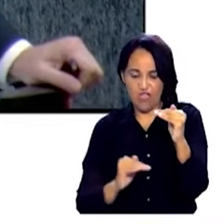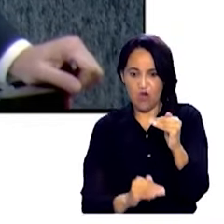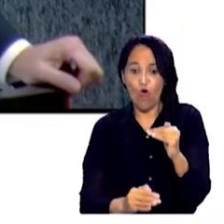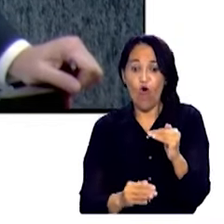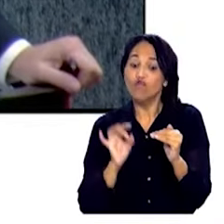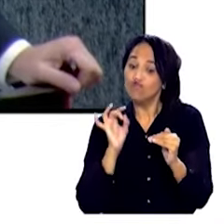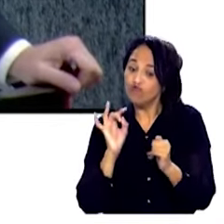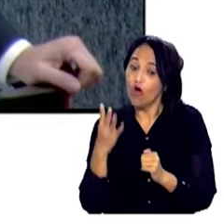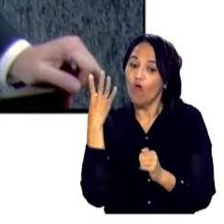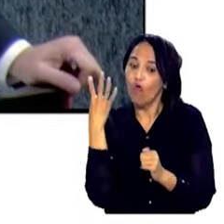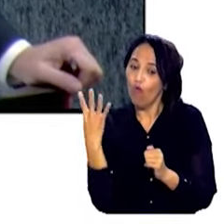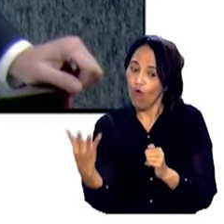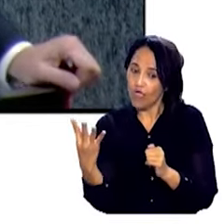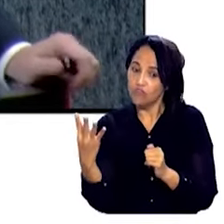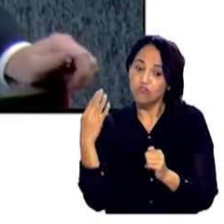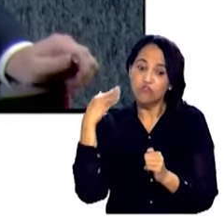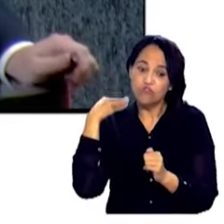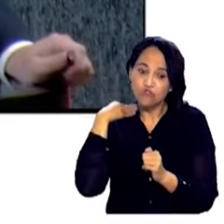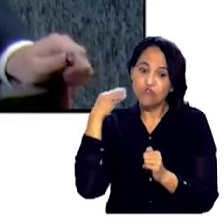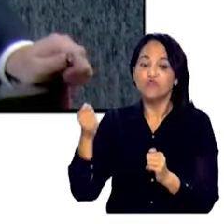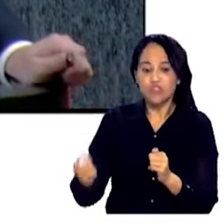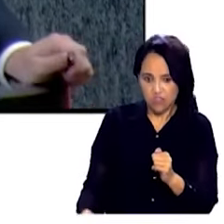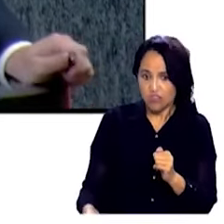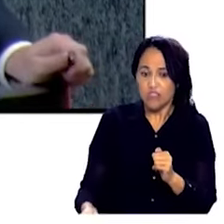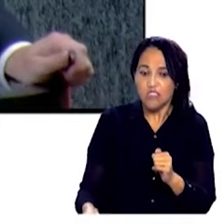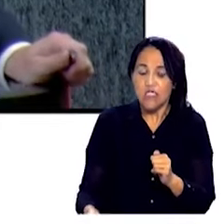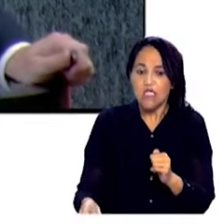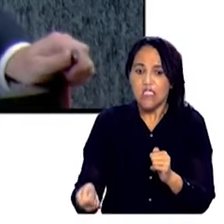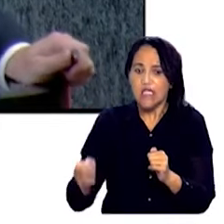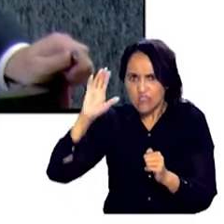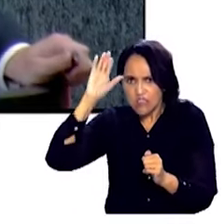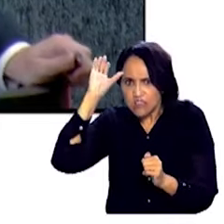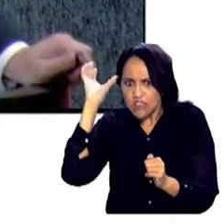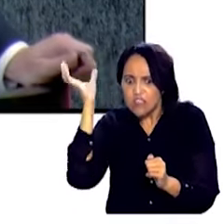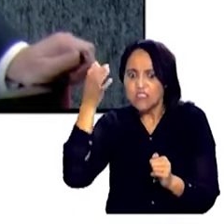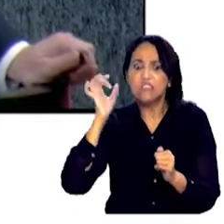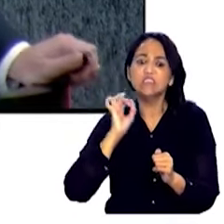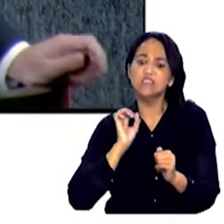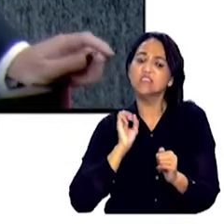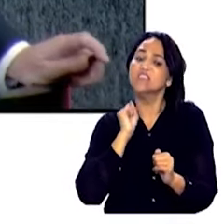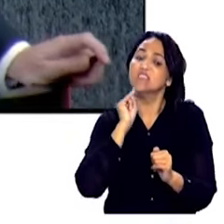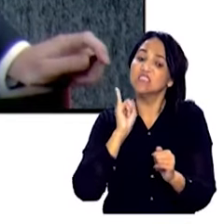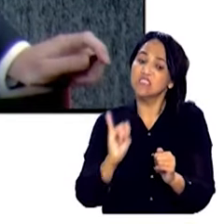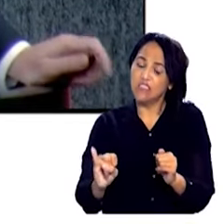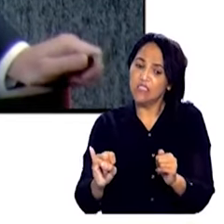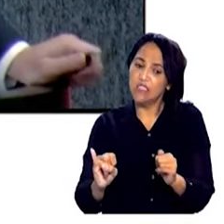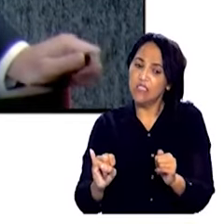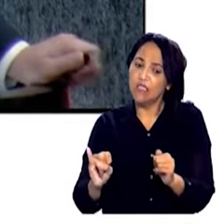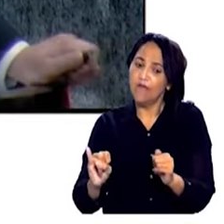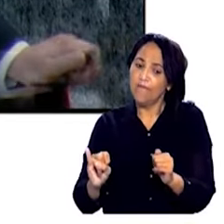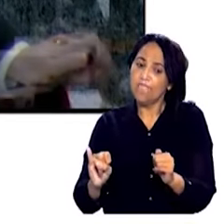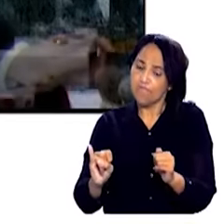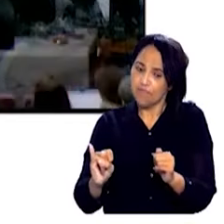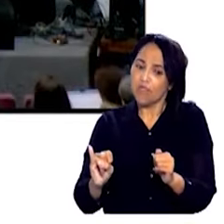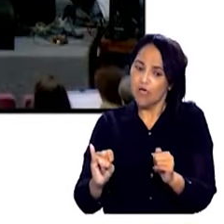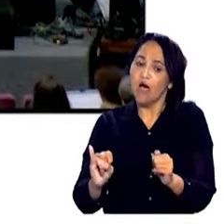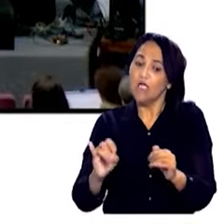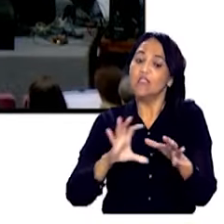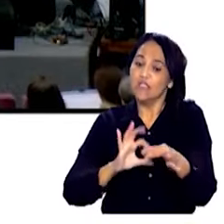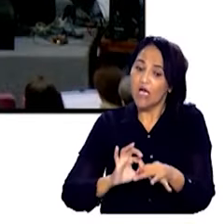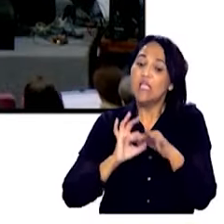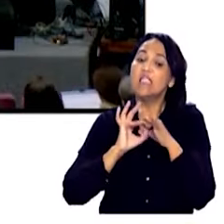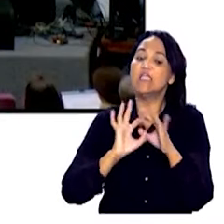mas em princípio São só quatro eles decidem se vão dar le to appeal ou não se eles decidem que dão le to